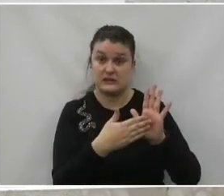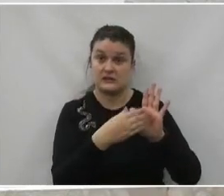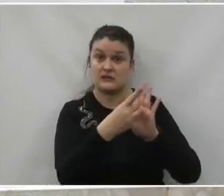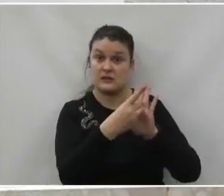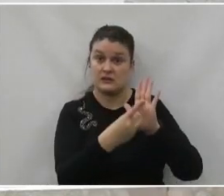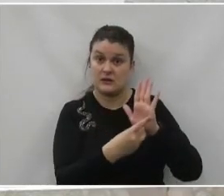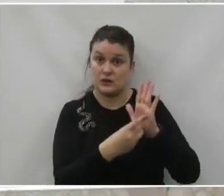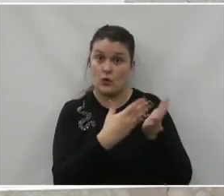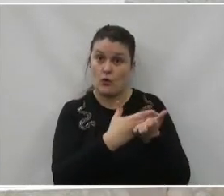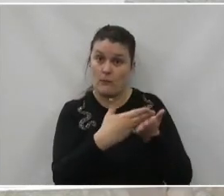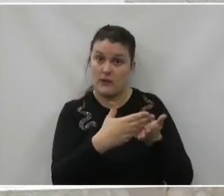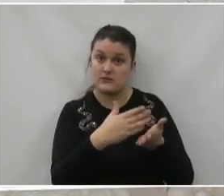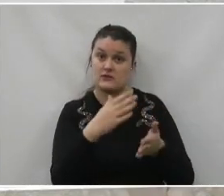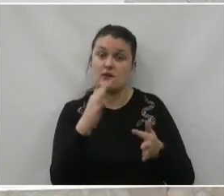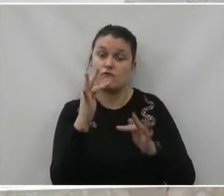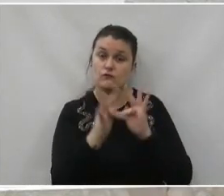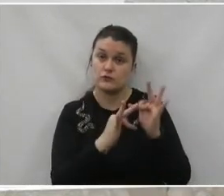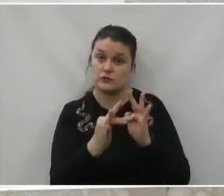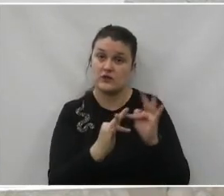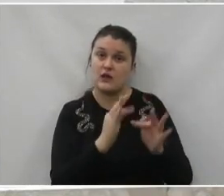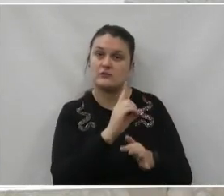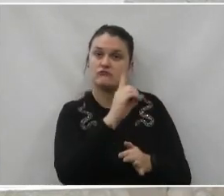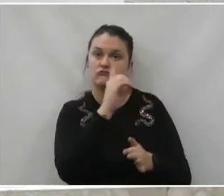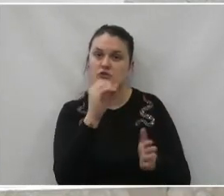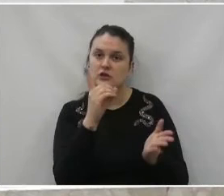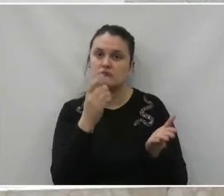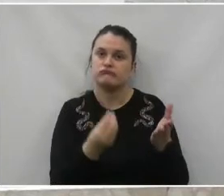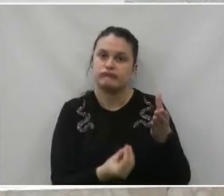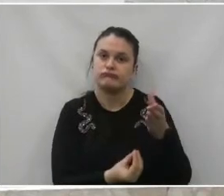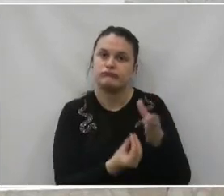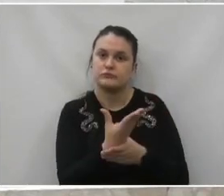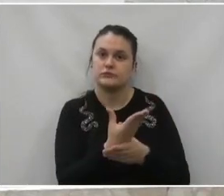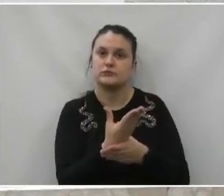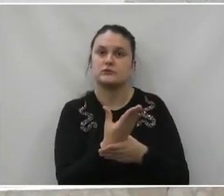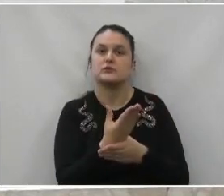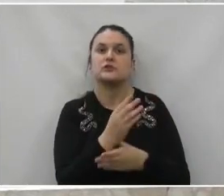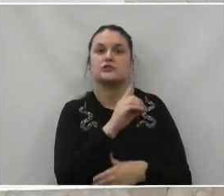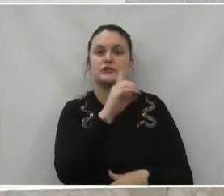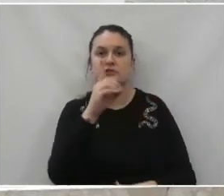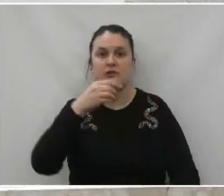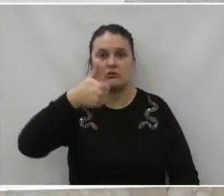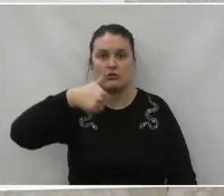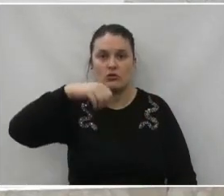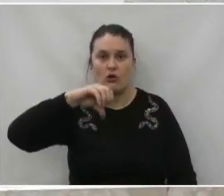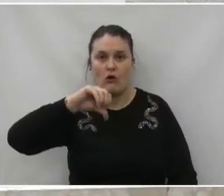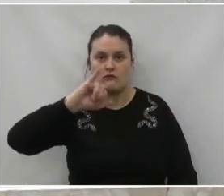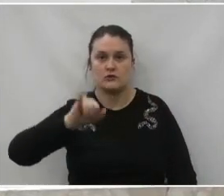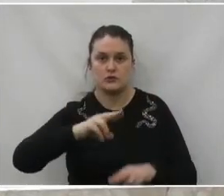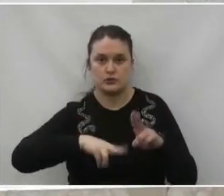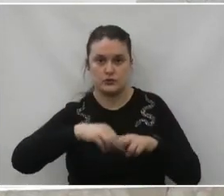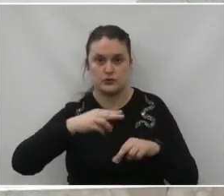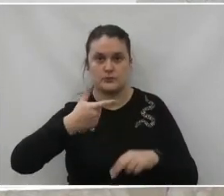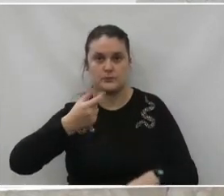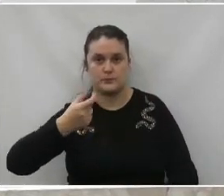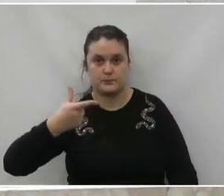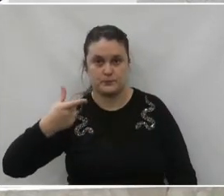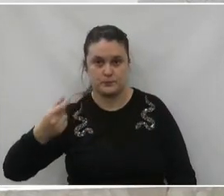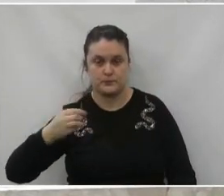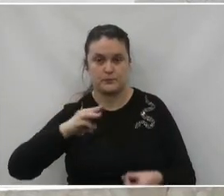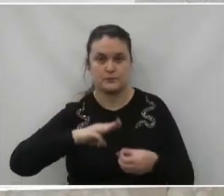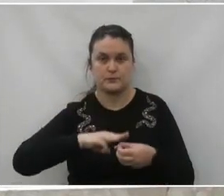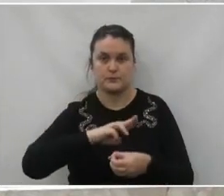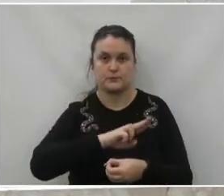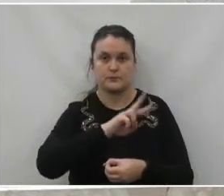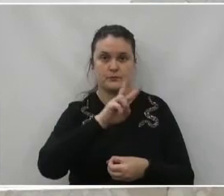decreto entra em vigor na data de sua publicação, ou seja, 19 de junho de 2020. União da